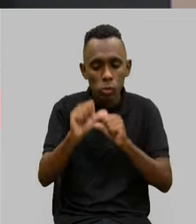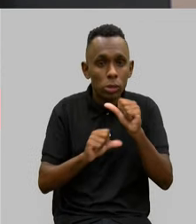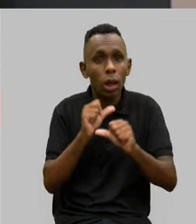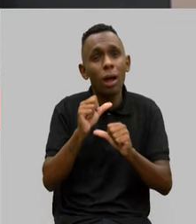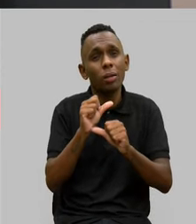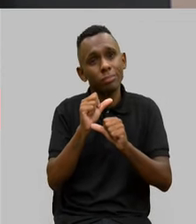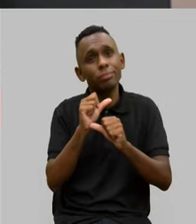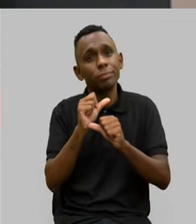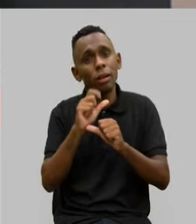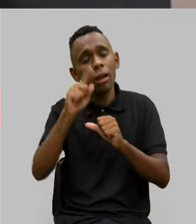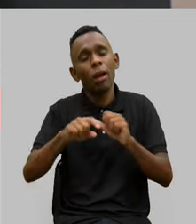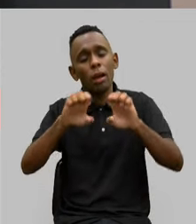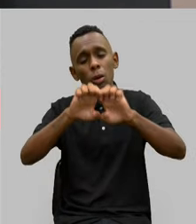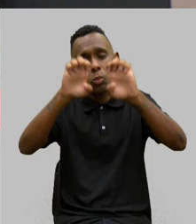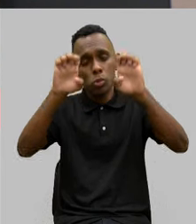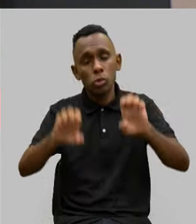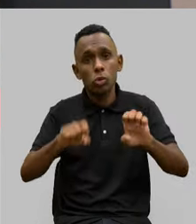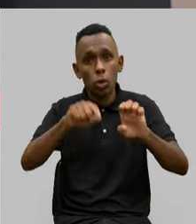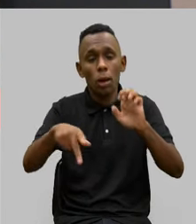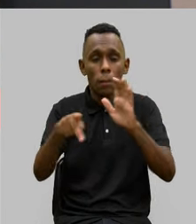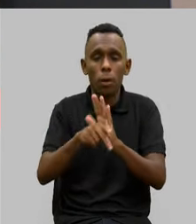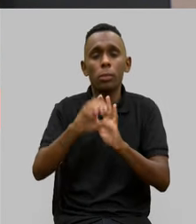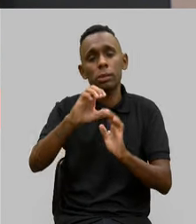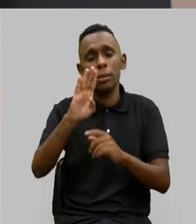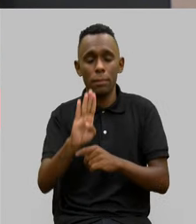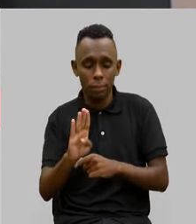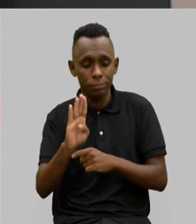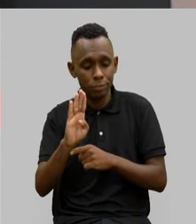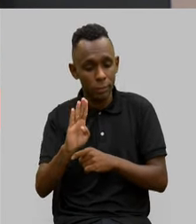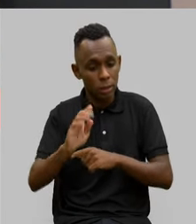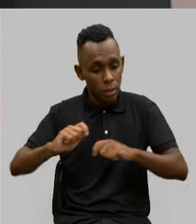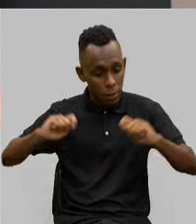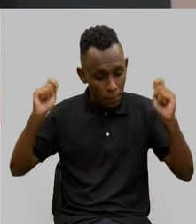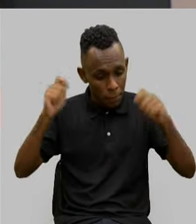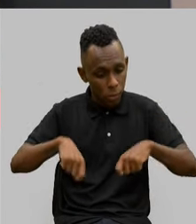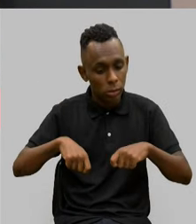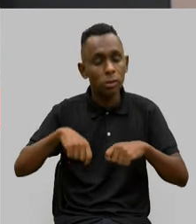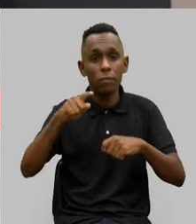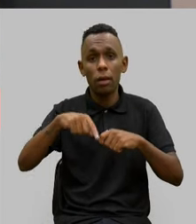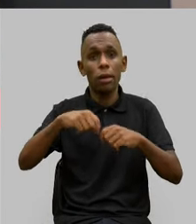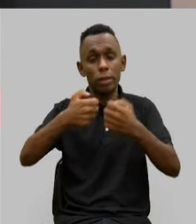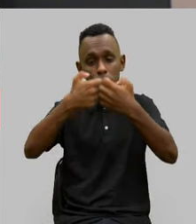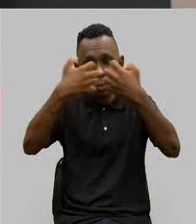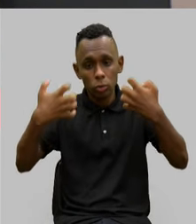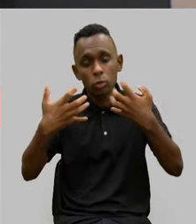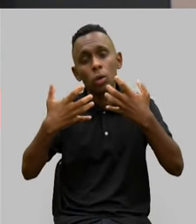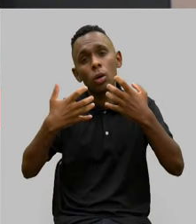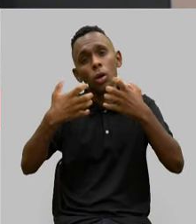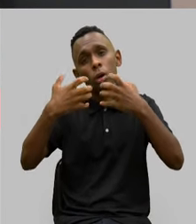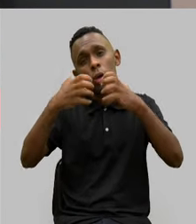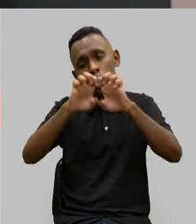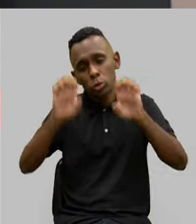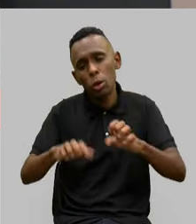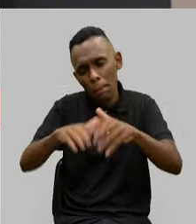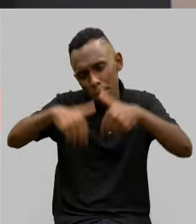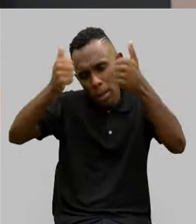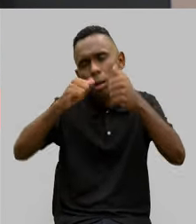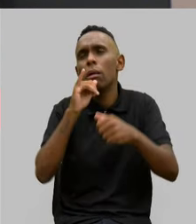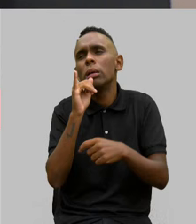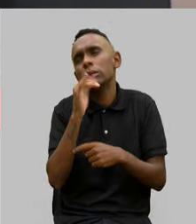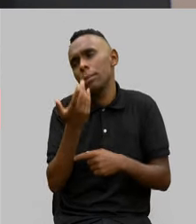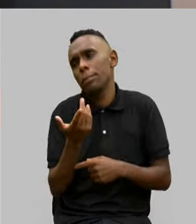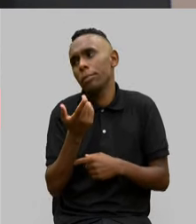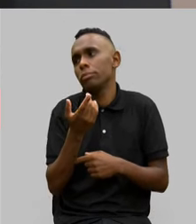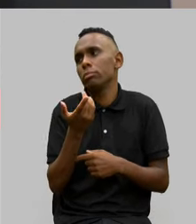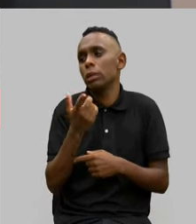até mesmo a estrutura dos canabinoides para que eles adquiram propriedades ainda melhores vamos supor